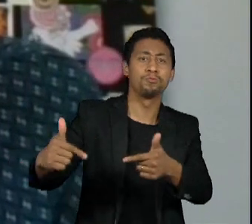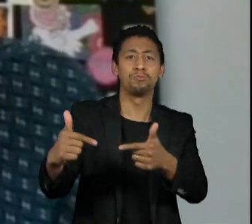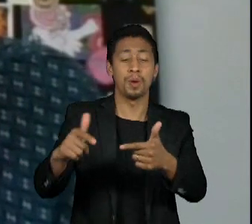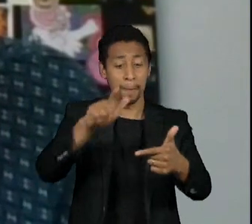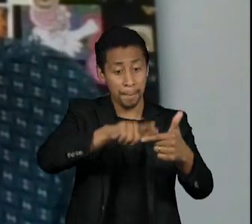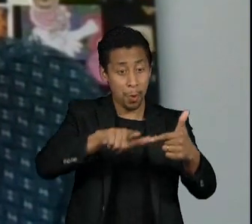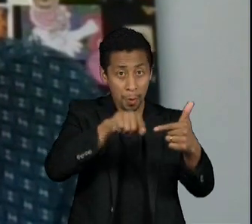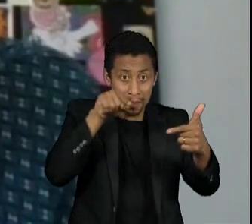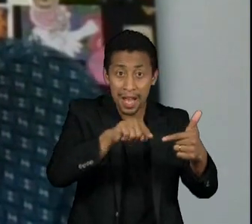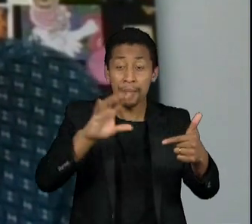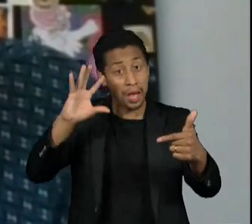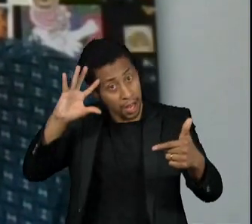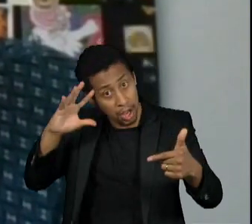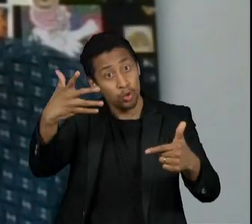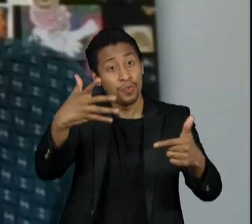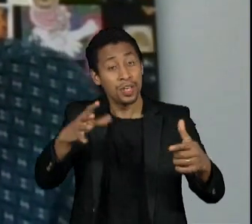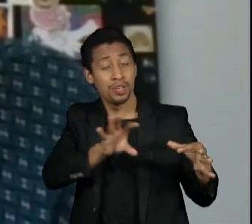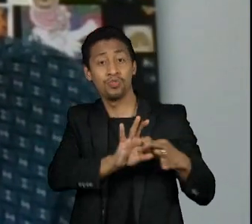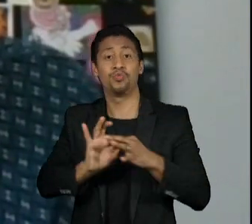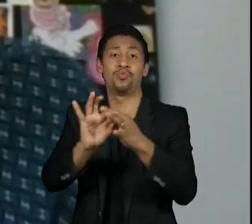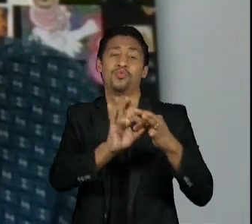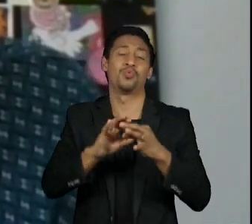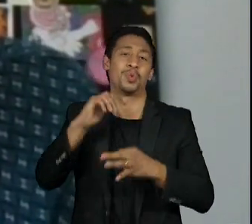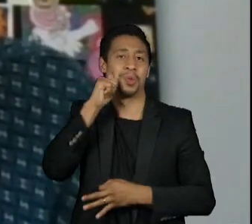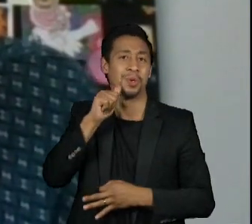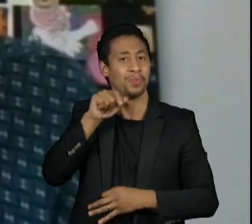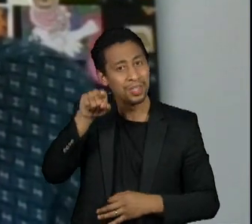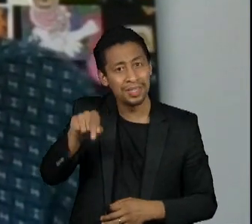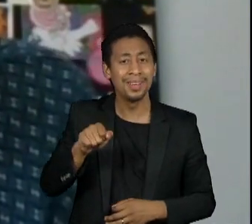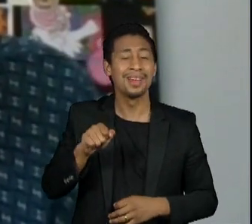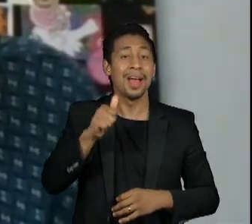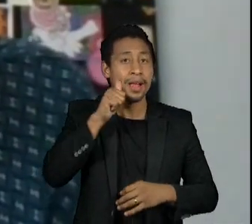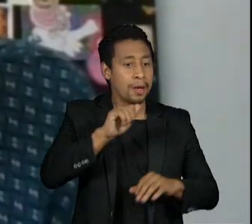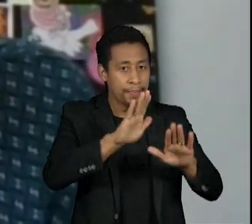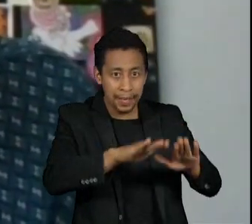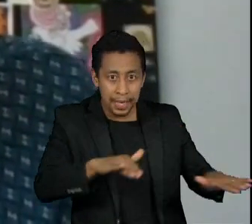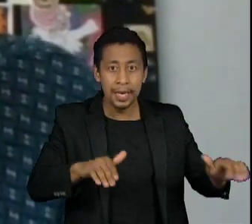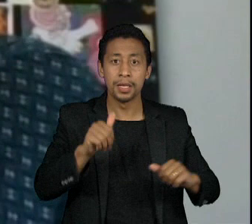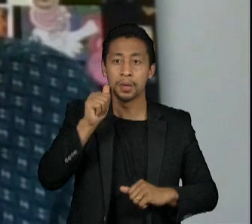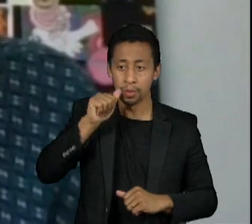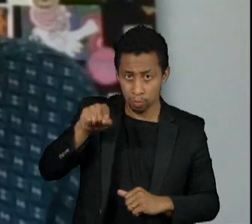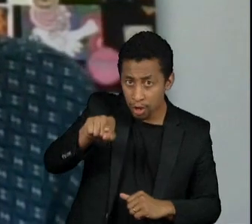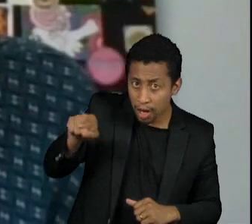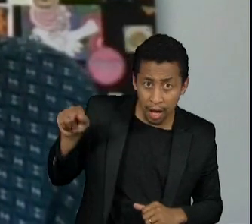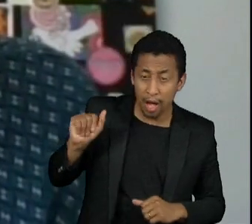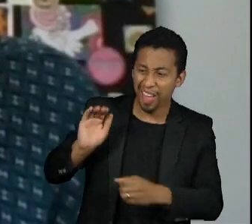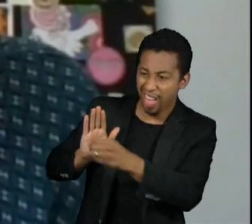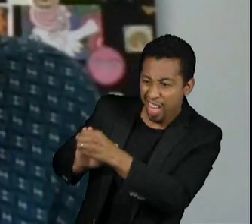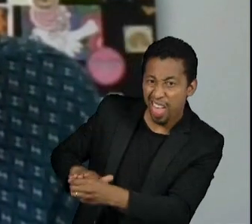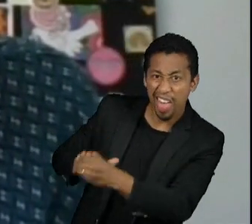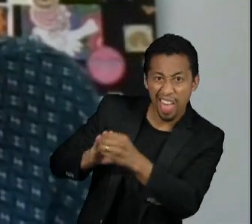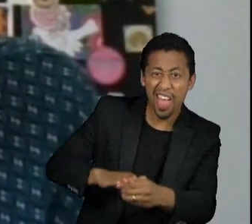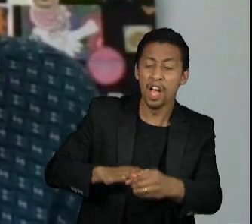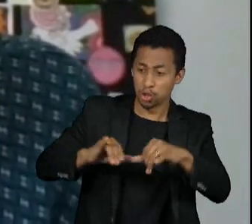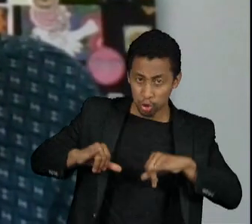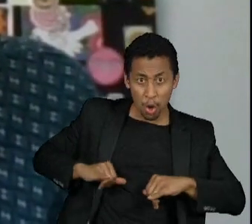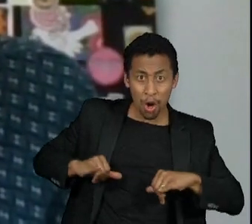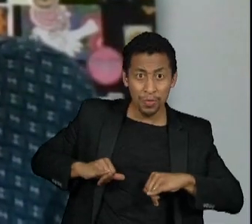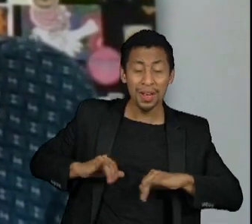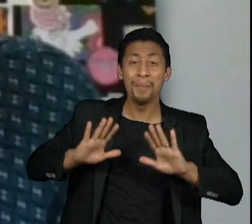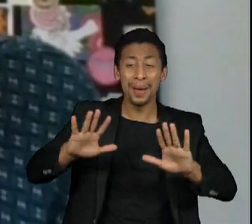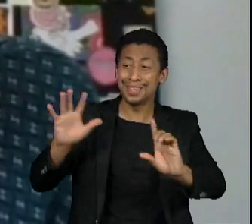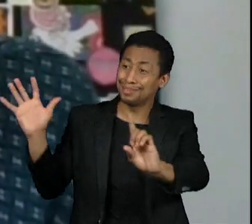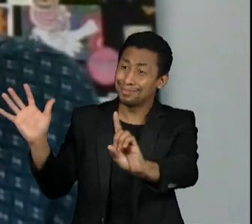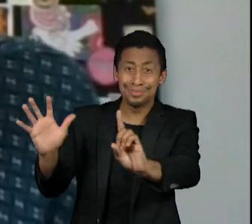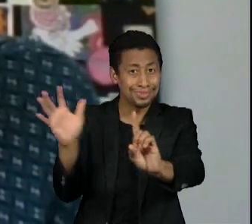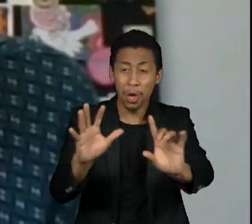para questões que nos afetam. Então, o que afeta meninas e mulheres afeta toda a sociedade. Uma sociedade com meninas e mulheres, com seus